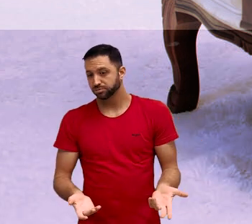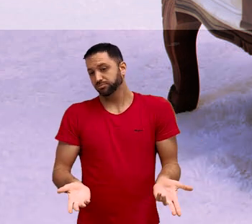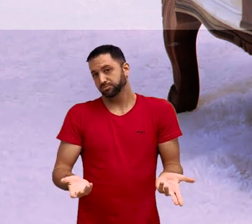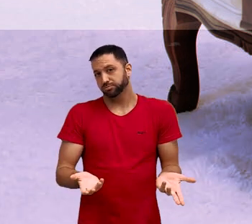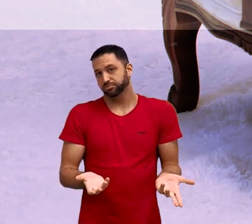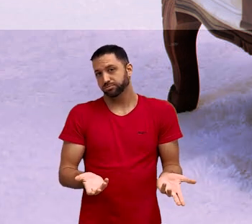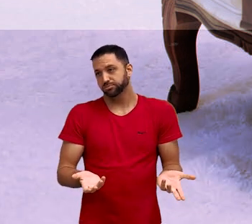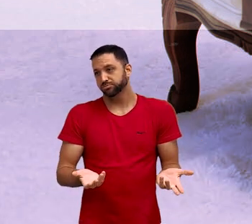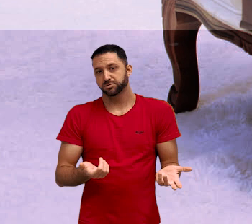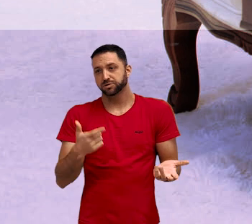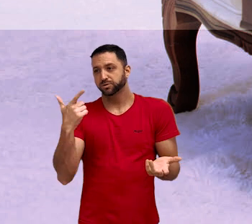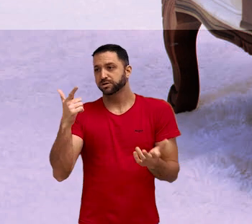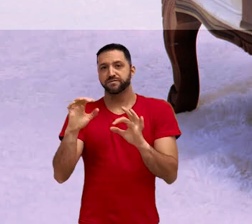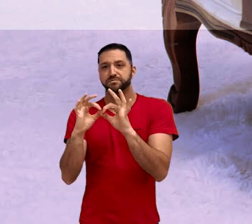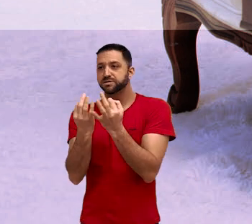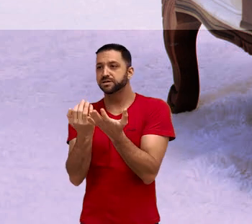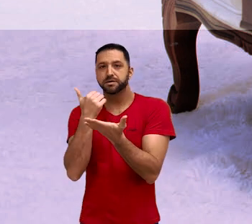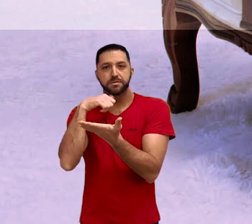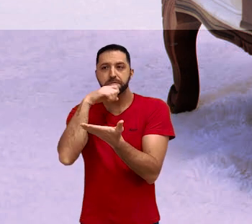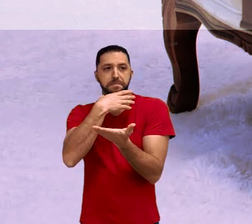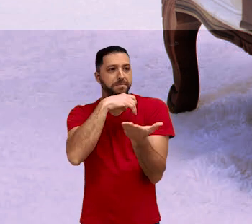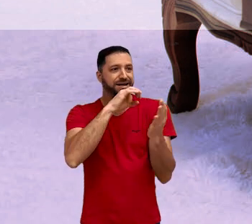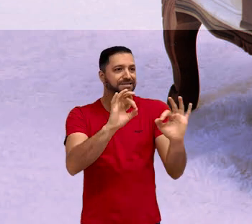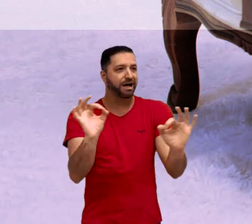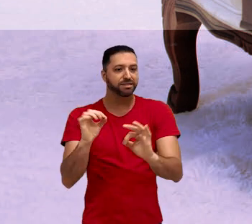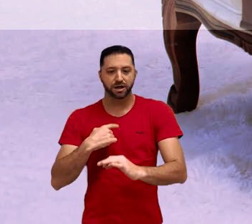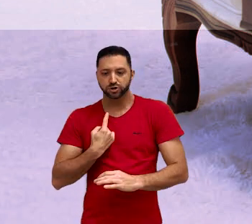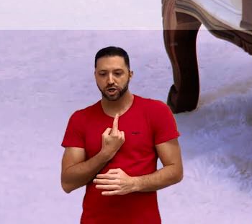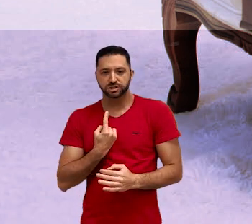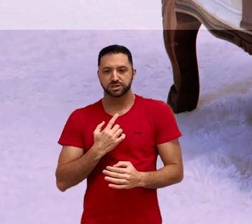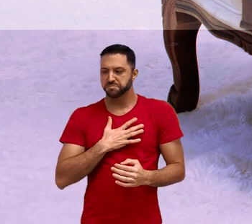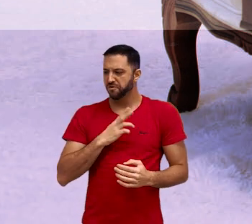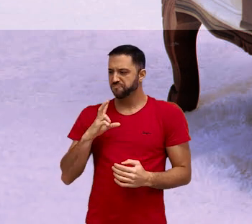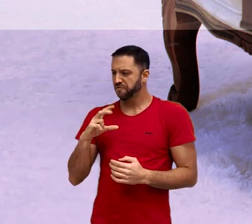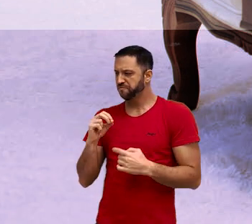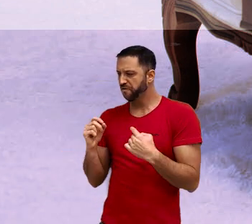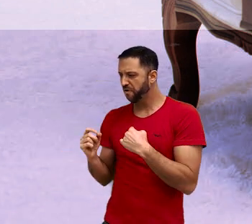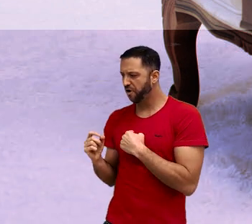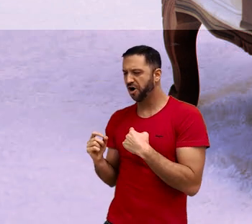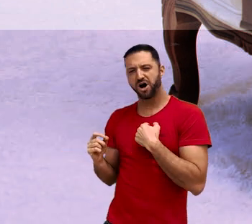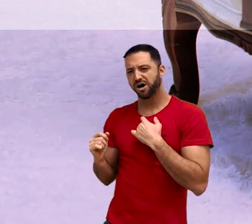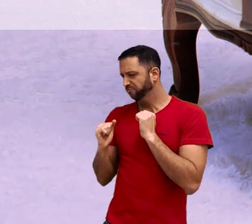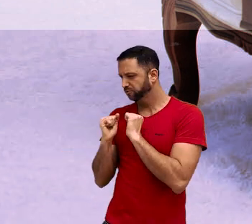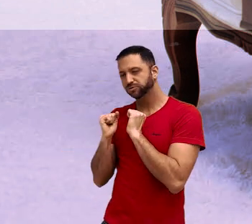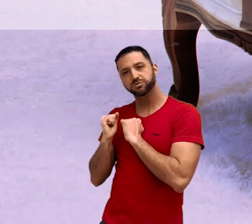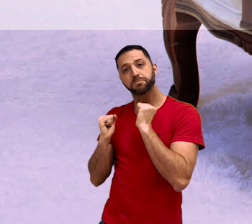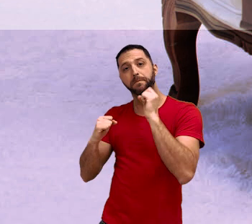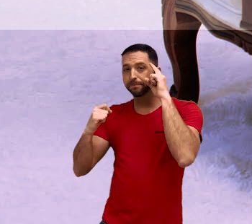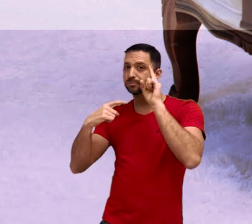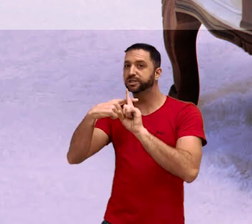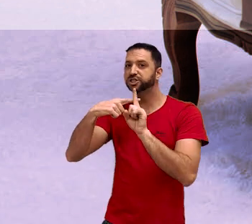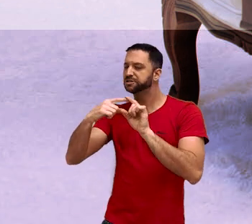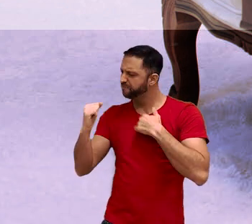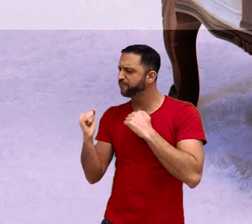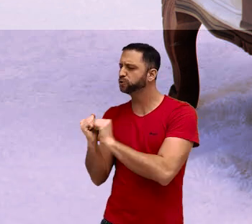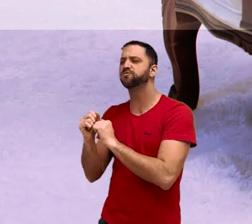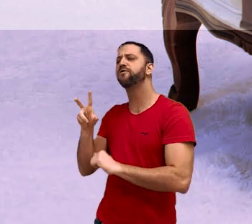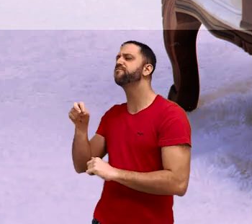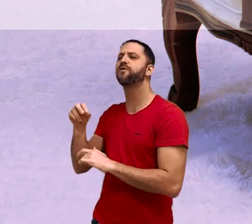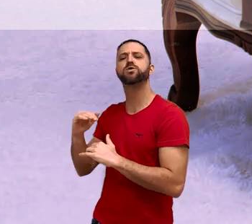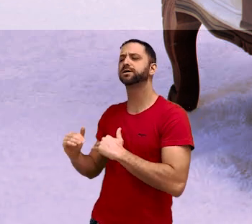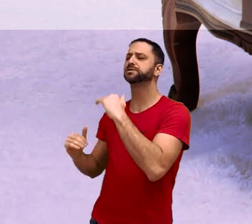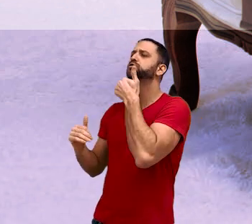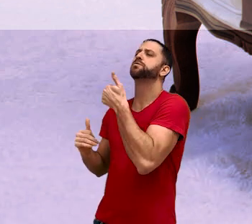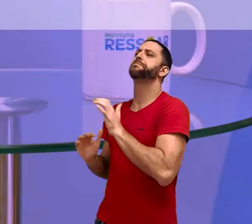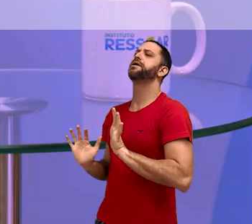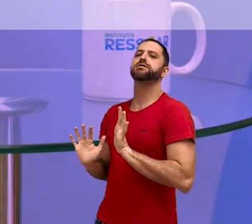tá difícil, né? Não tem mais a minha mãe, não tem mais o meu pai, mas eu tenho os meus avós, tá bom, vai dar certo. Então